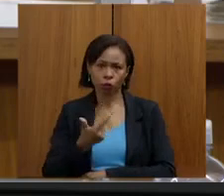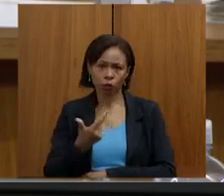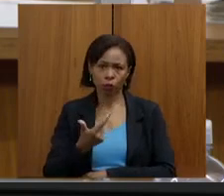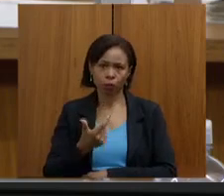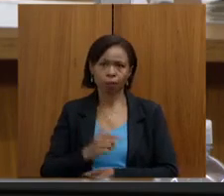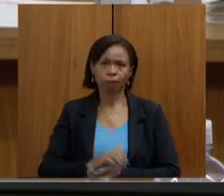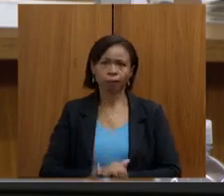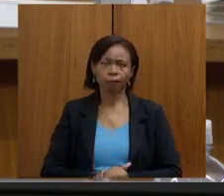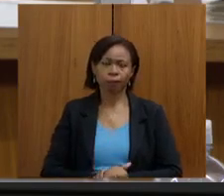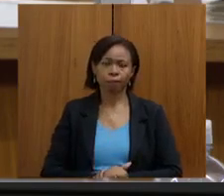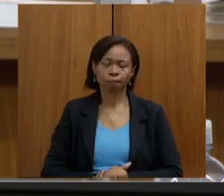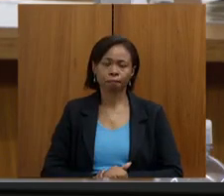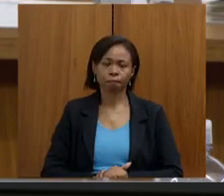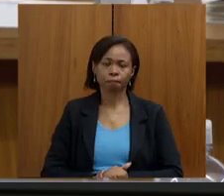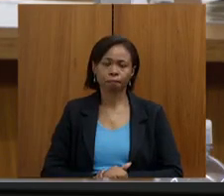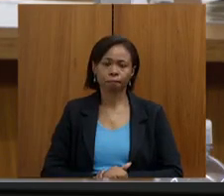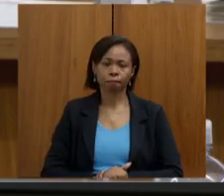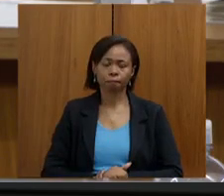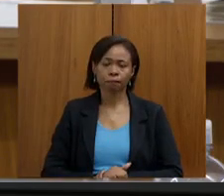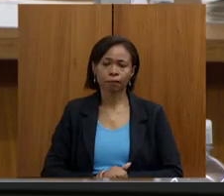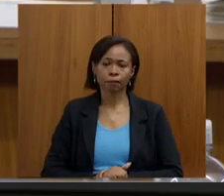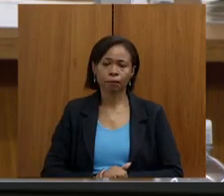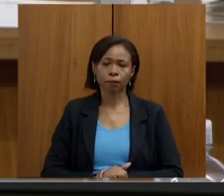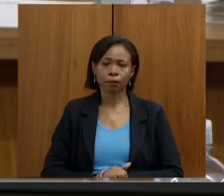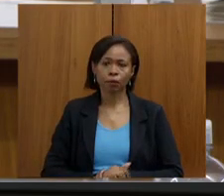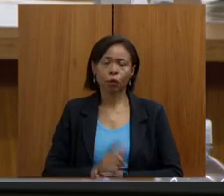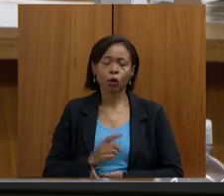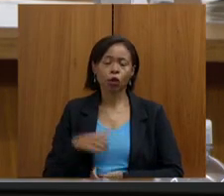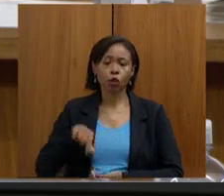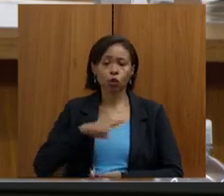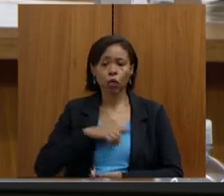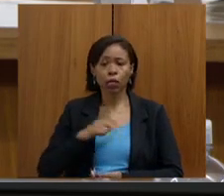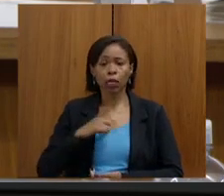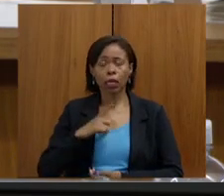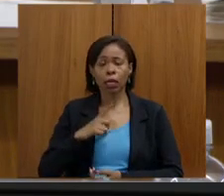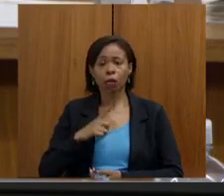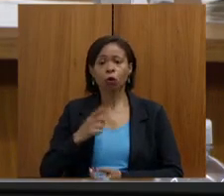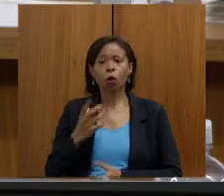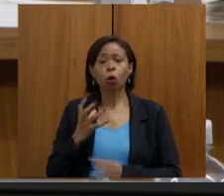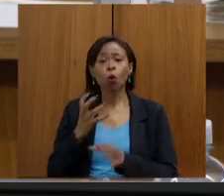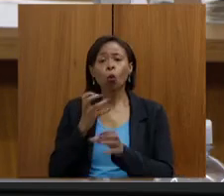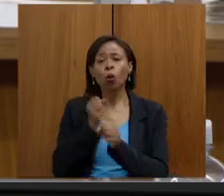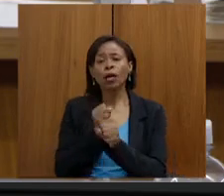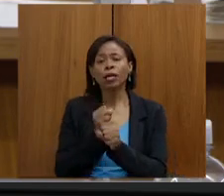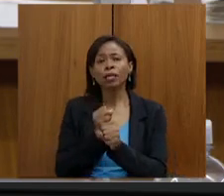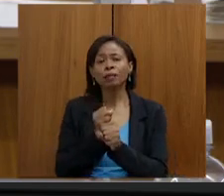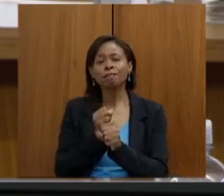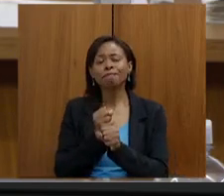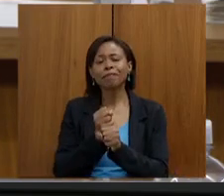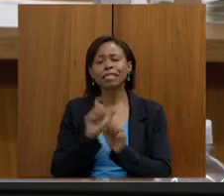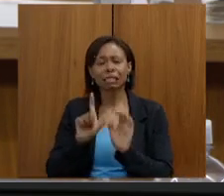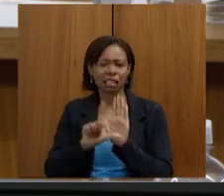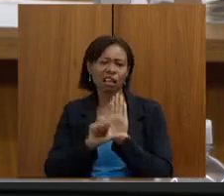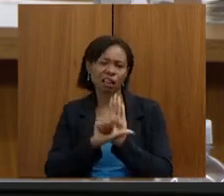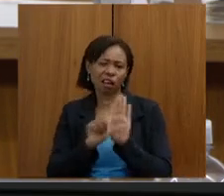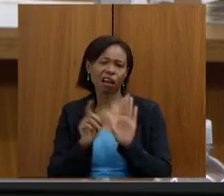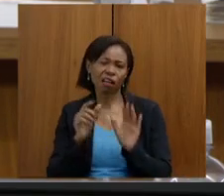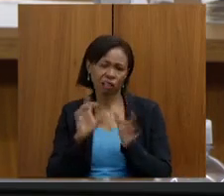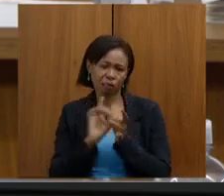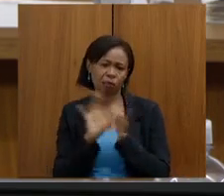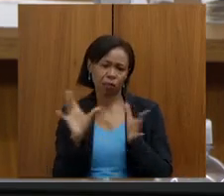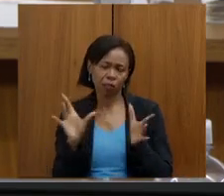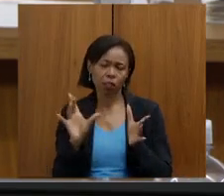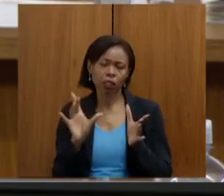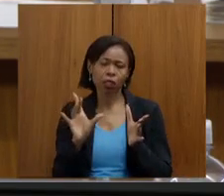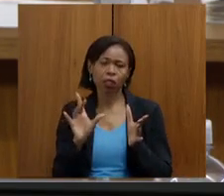que a gente tem falado aqui que o número que nós temos de autorização máxima é o limite do